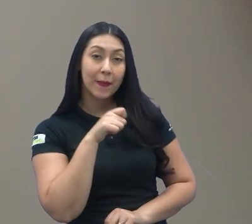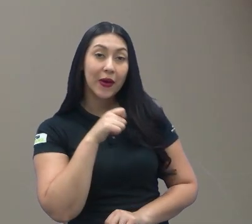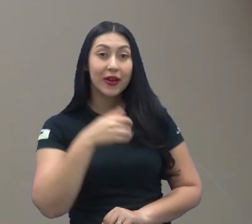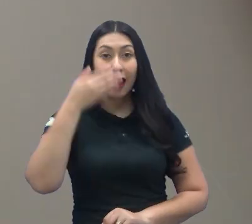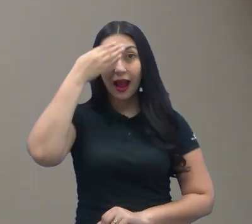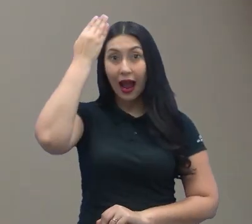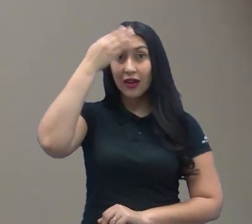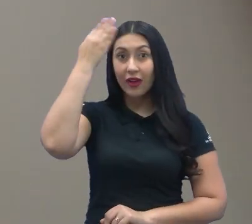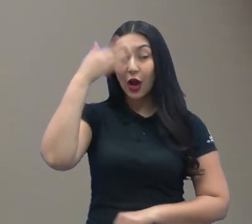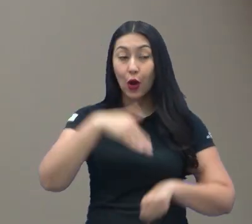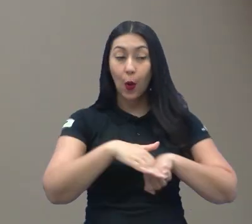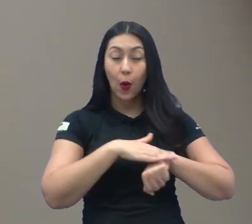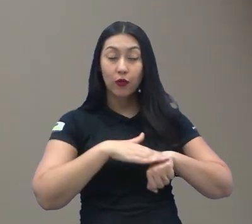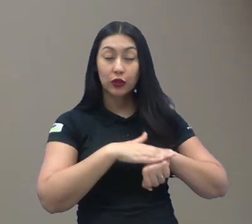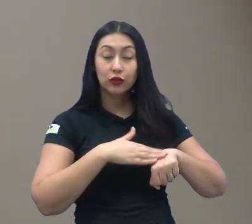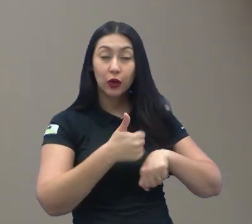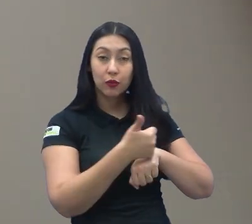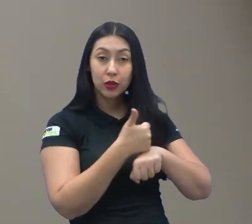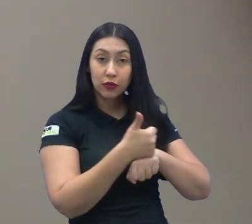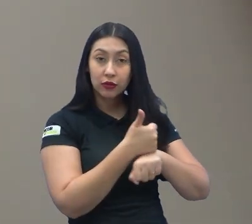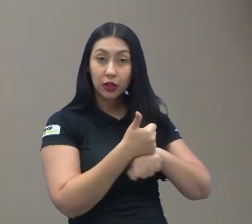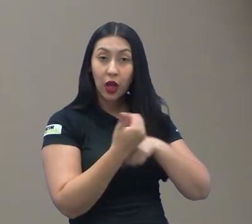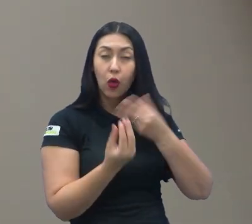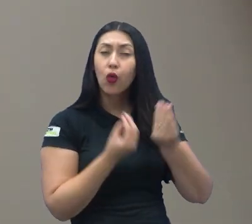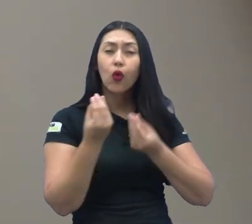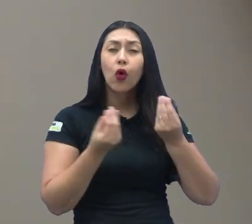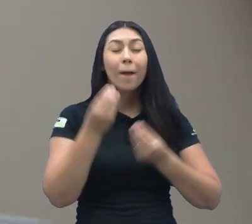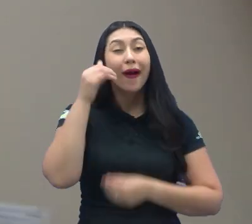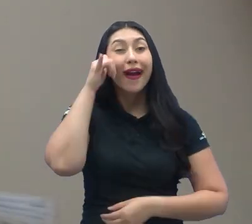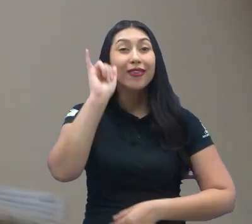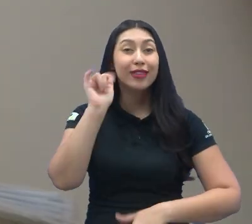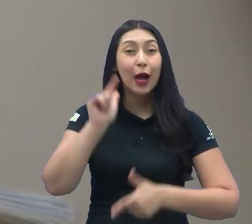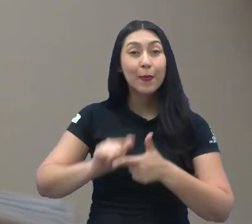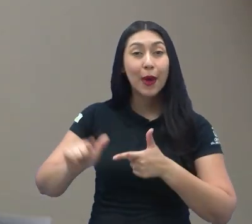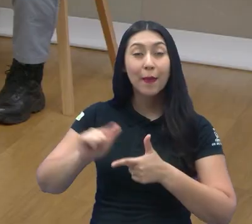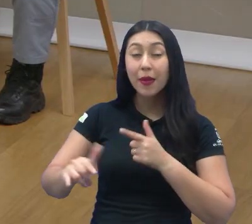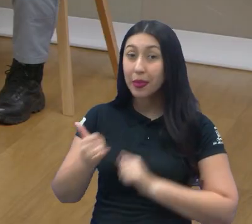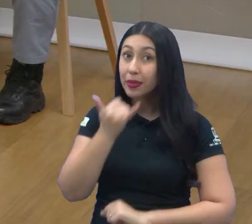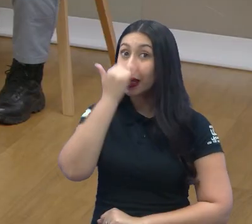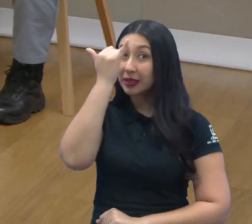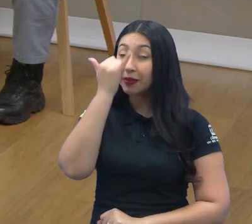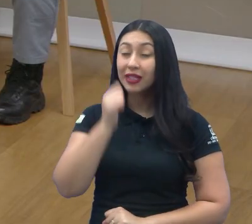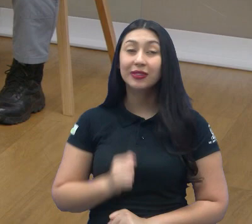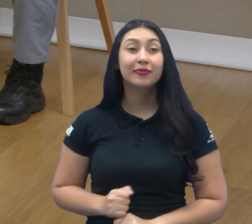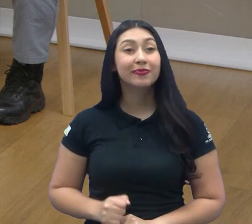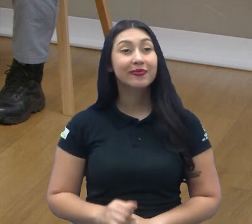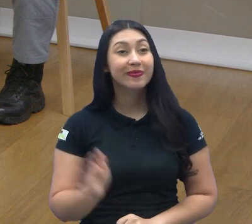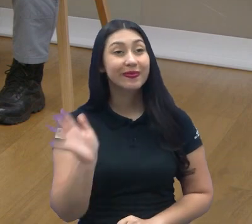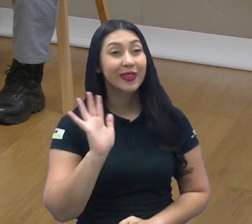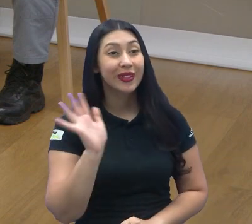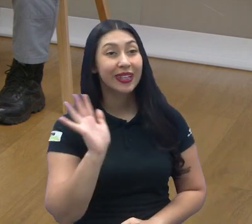sobre os cuidados para evitar acidentes em ambientes aquáticos. Oi, Rafael!